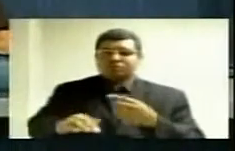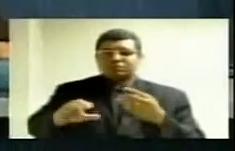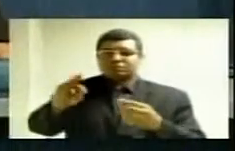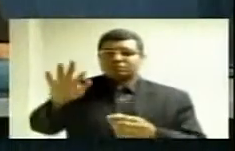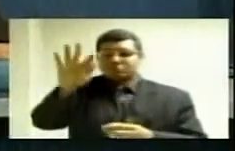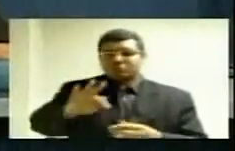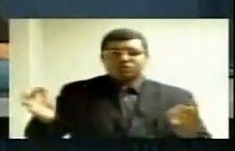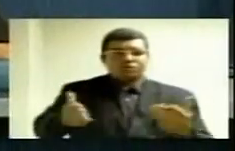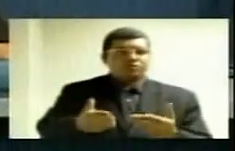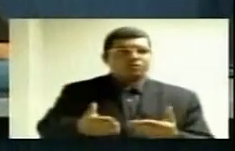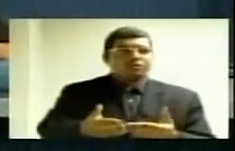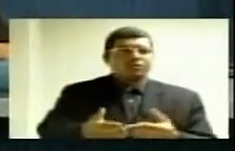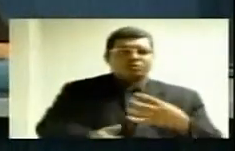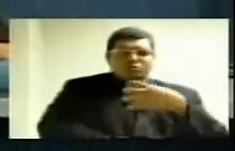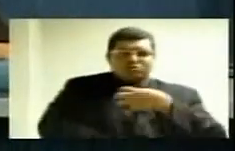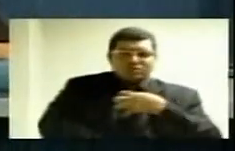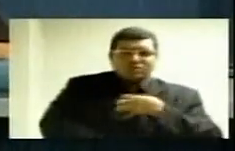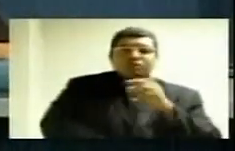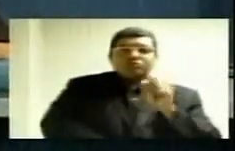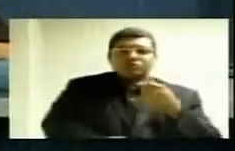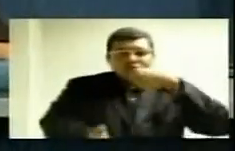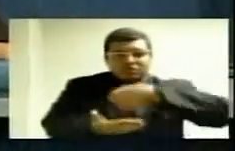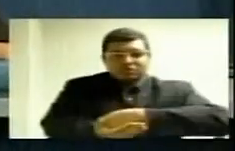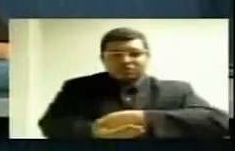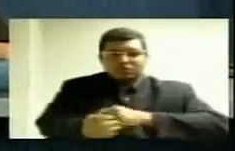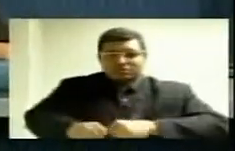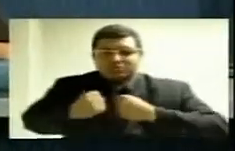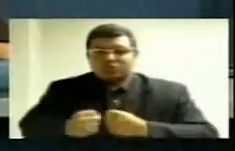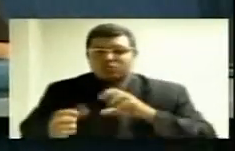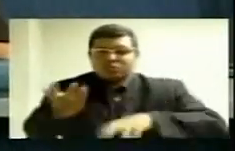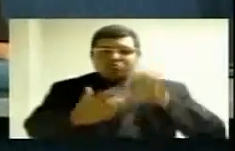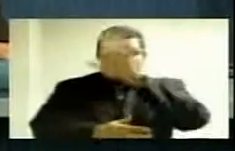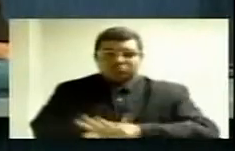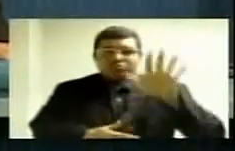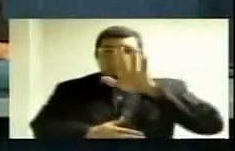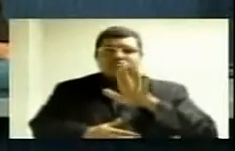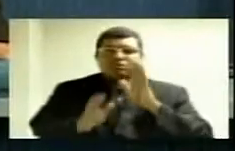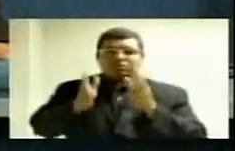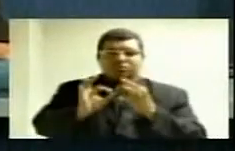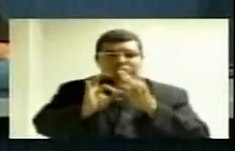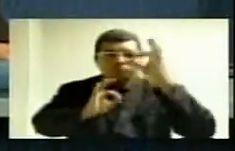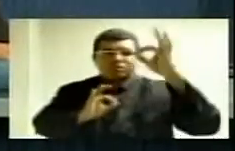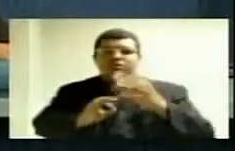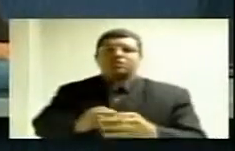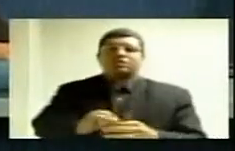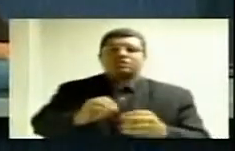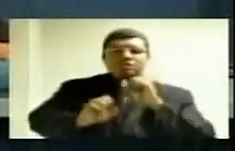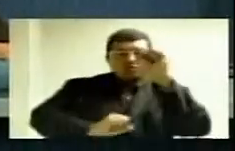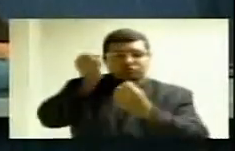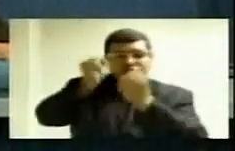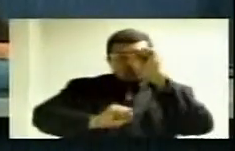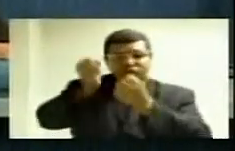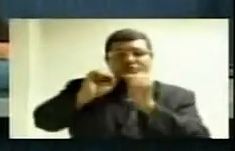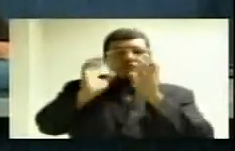bancada federal, no sentido de garantir e pressionar o Congresso Nacional pela prorrogação da Zona Franca,